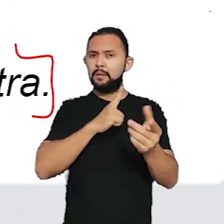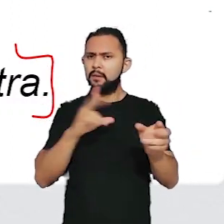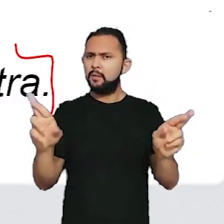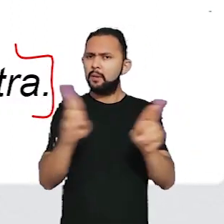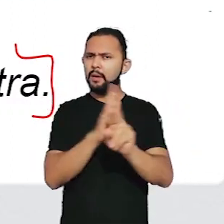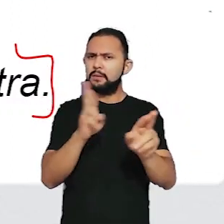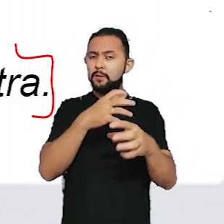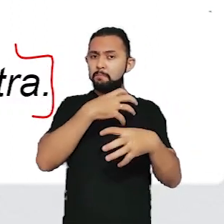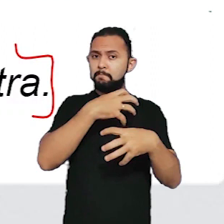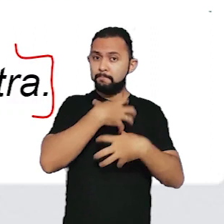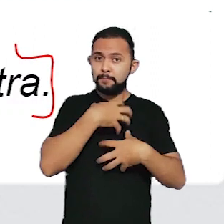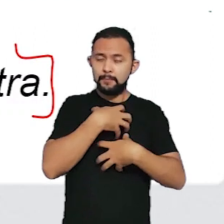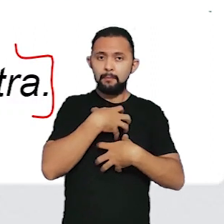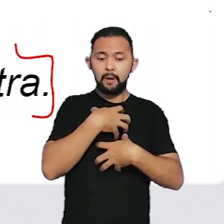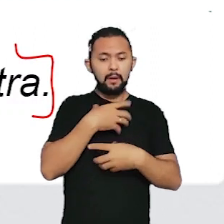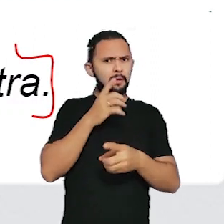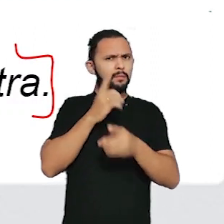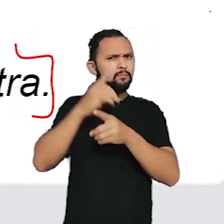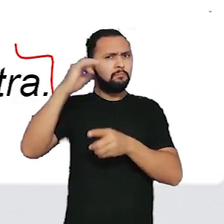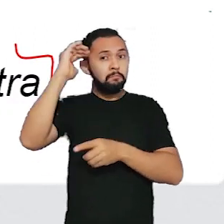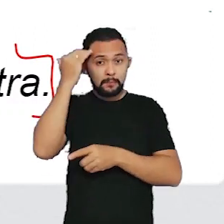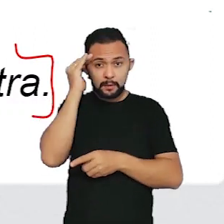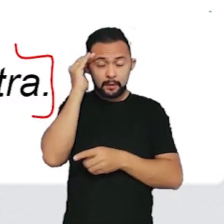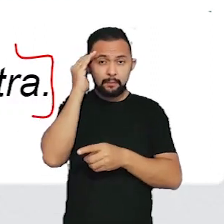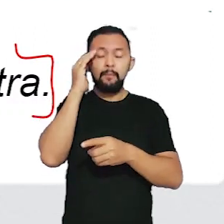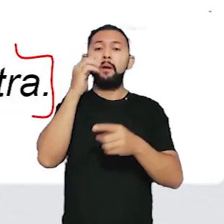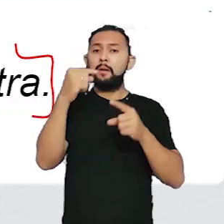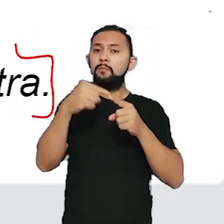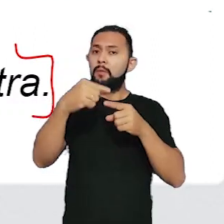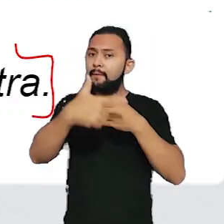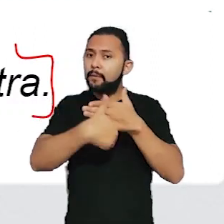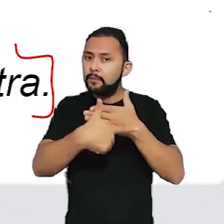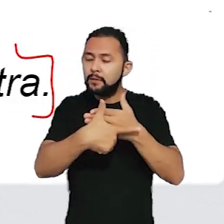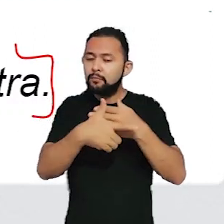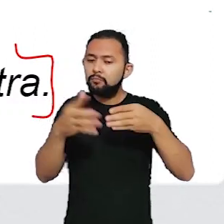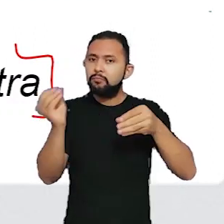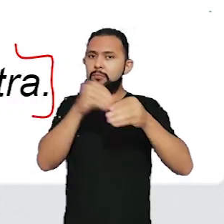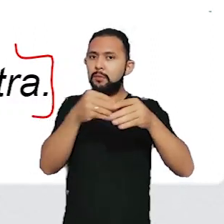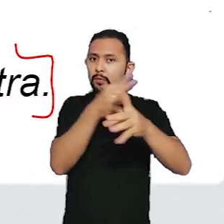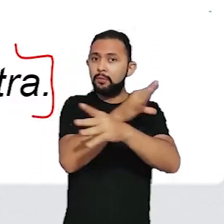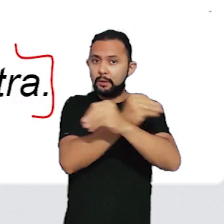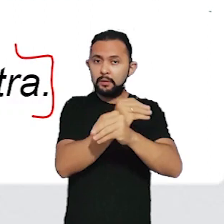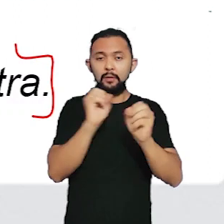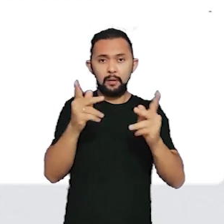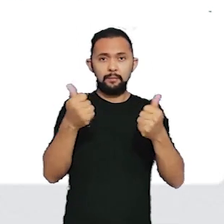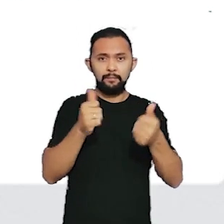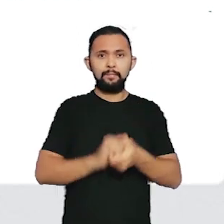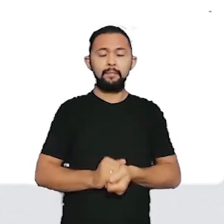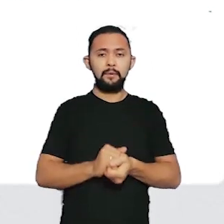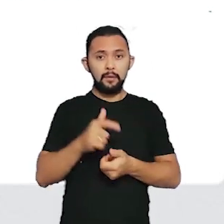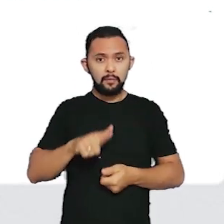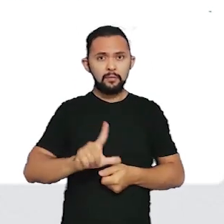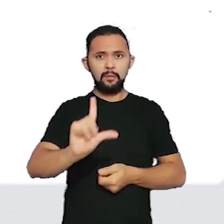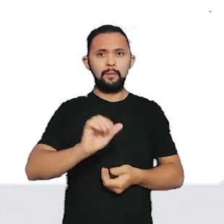de sentido. É você conseguir compreender o sentido que esse conectivo vai trazer dentro da oração, tá bom? Vamos aí